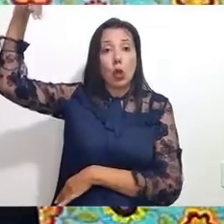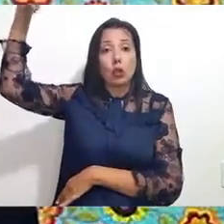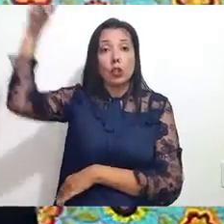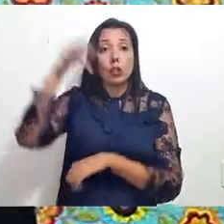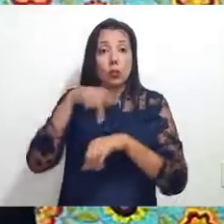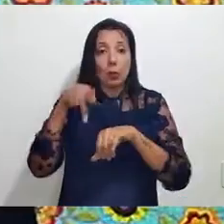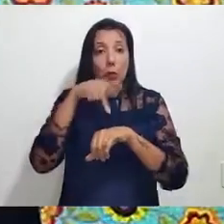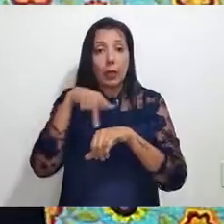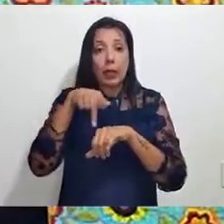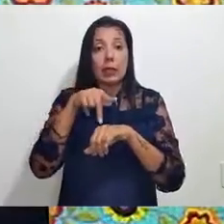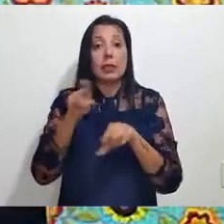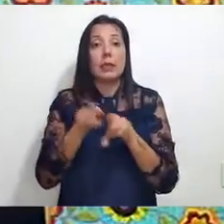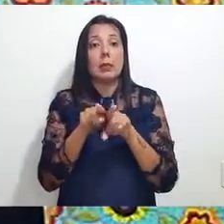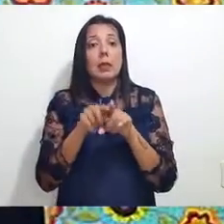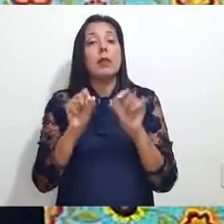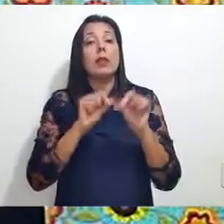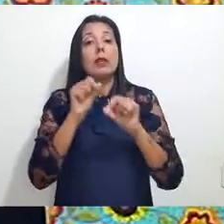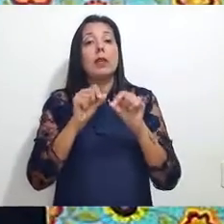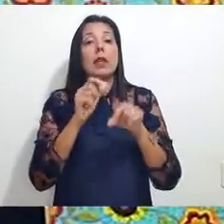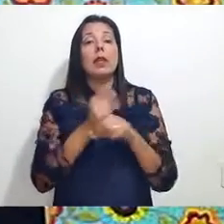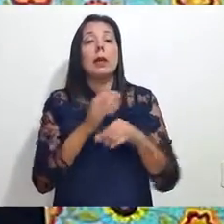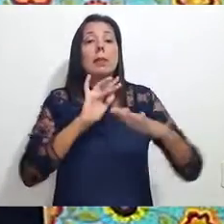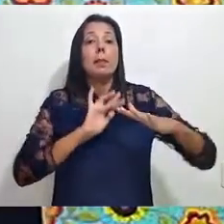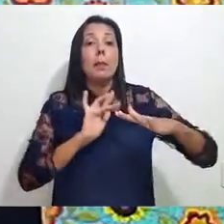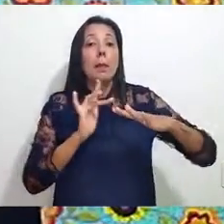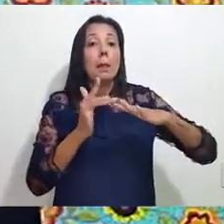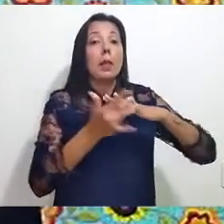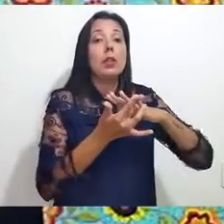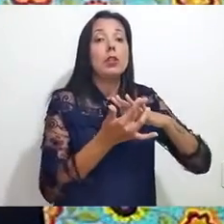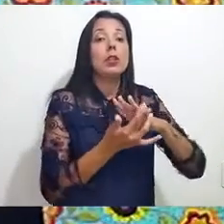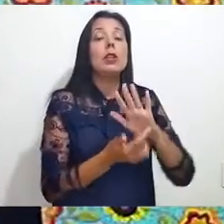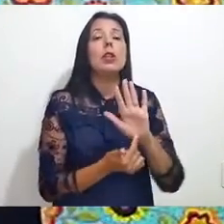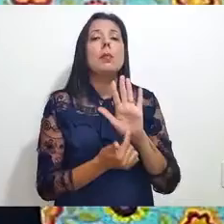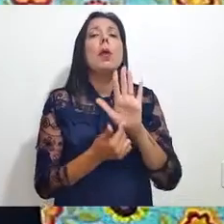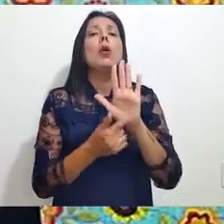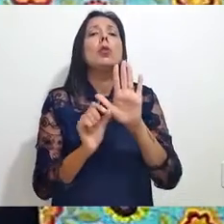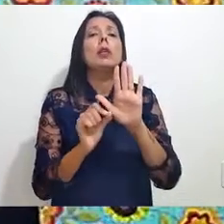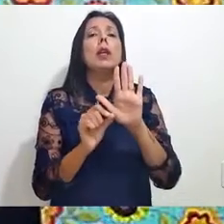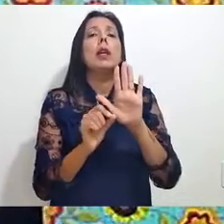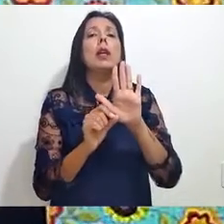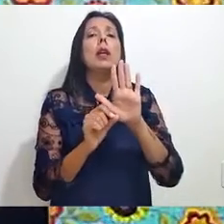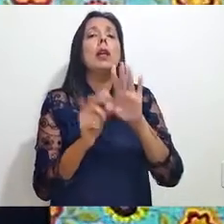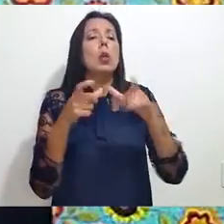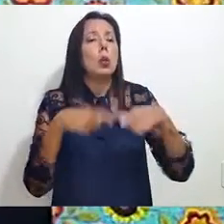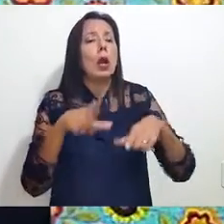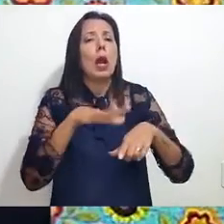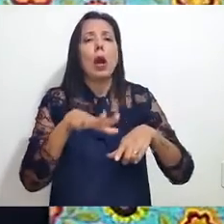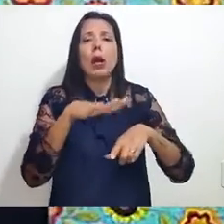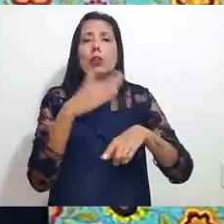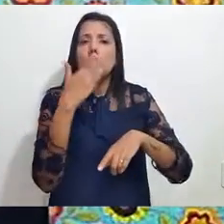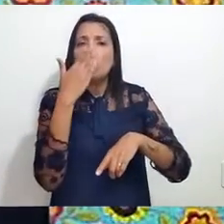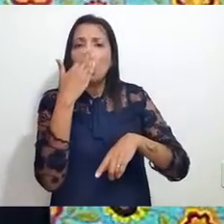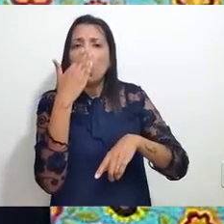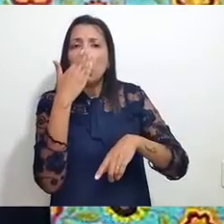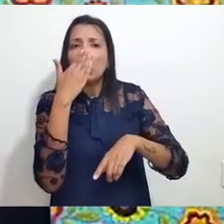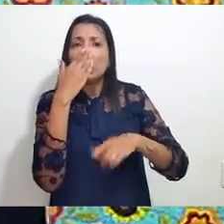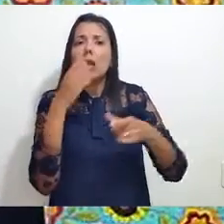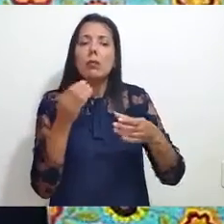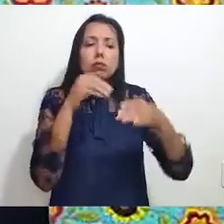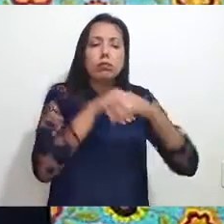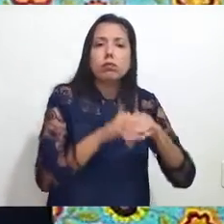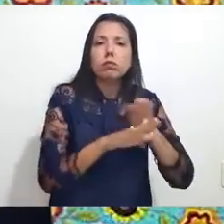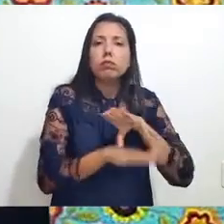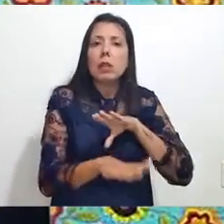Brasília, dessa natureza, é muito triste. E a gente tem que ver também que essa exploração